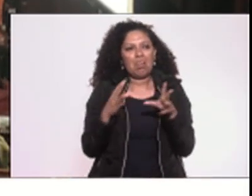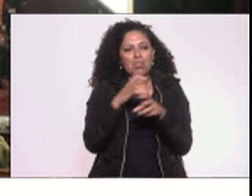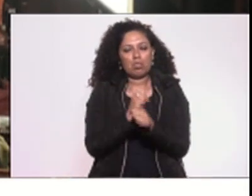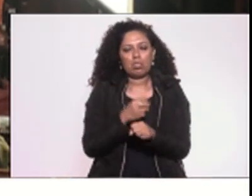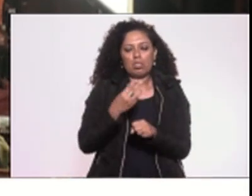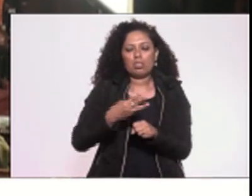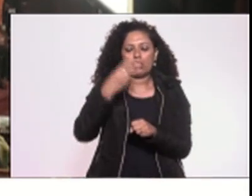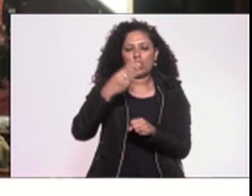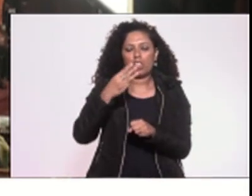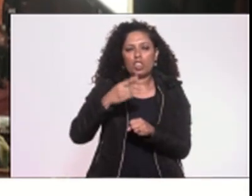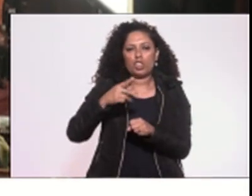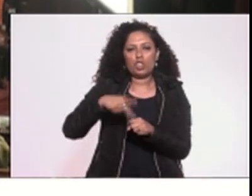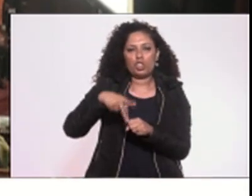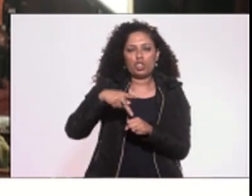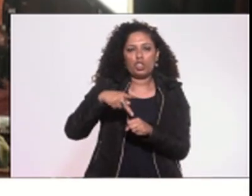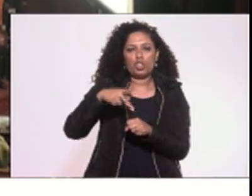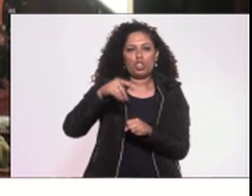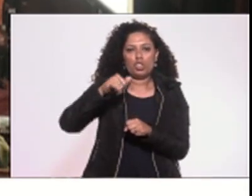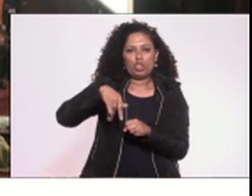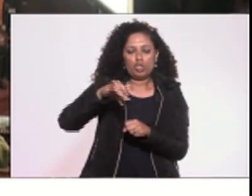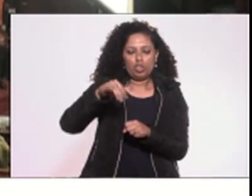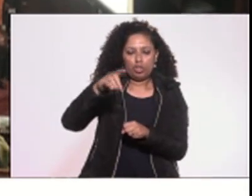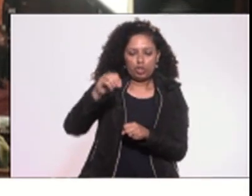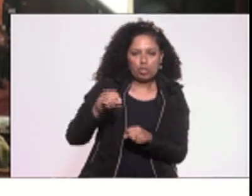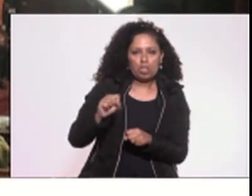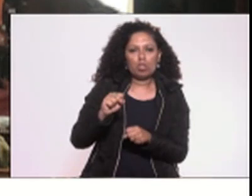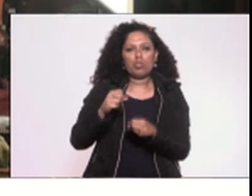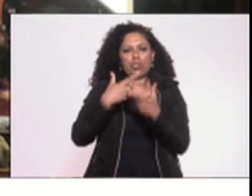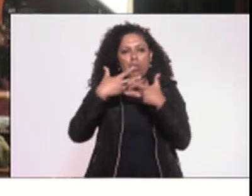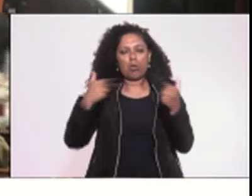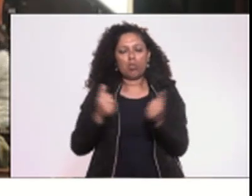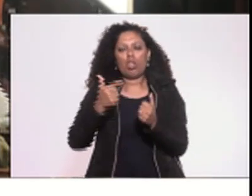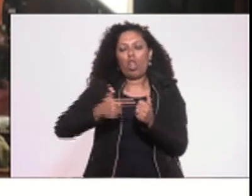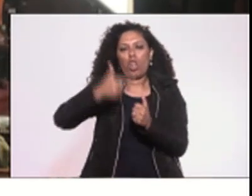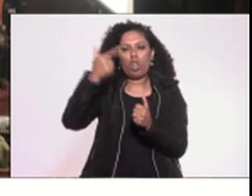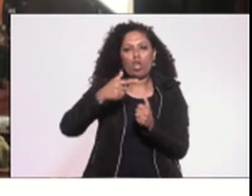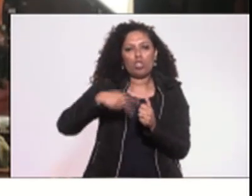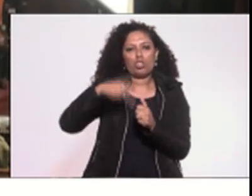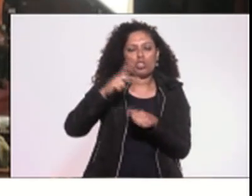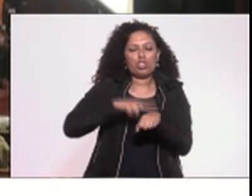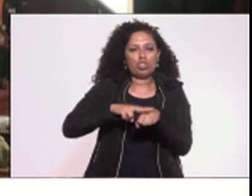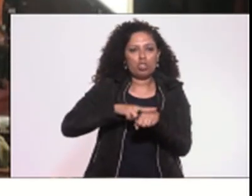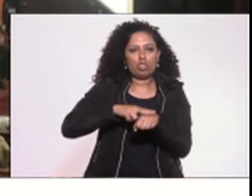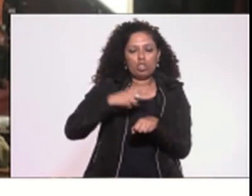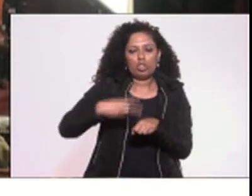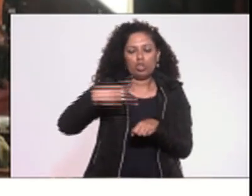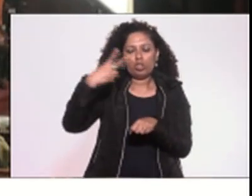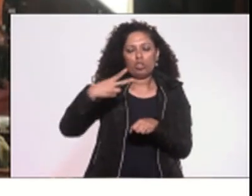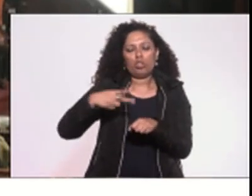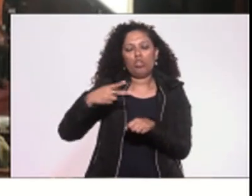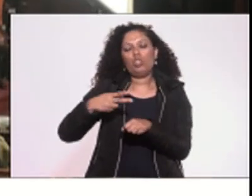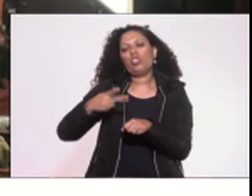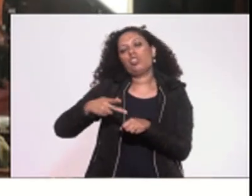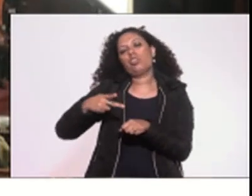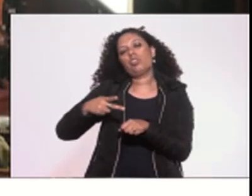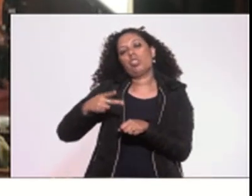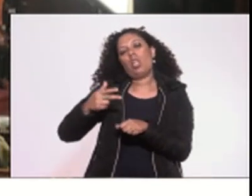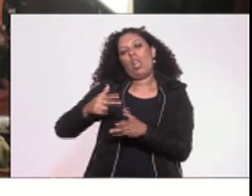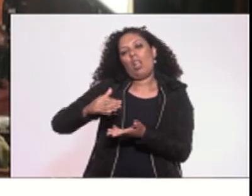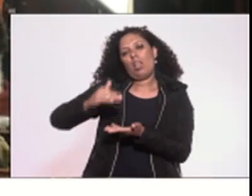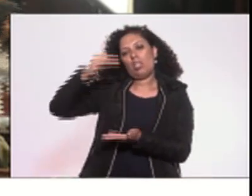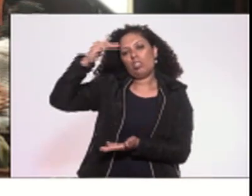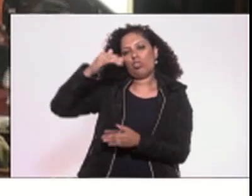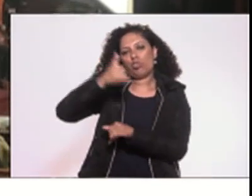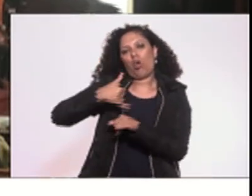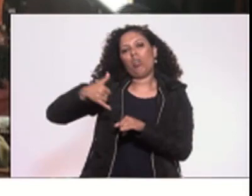kg de metal, 4 kg de papelão, 12 kg de plástico, 2 kg de vidro e 2 litros de óleo por dia.